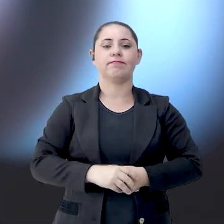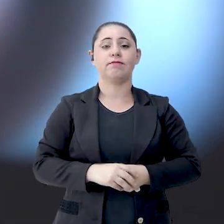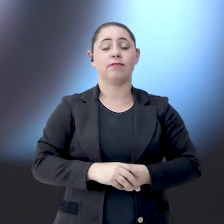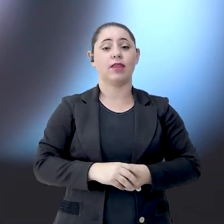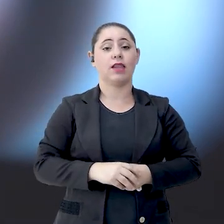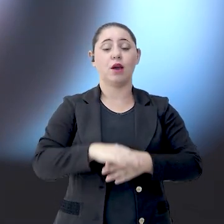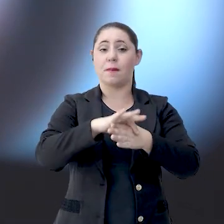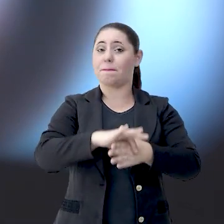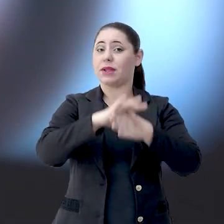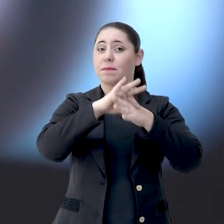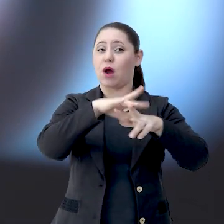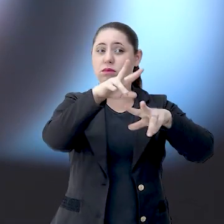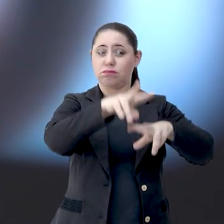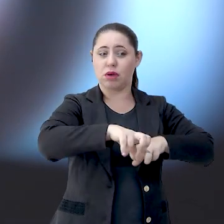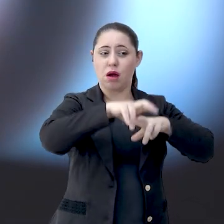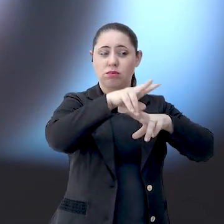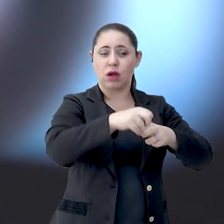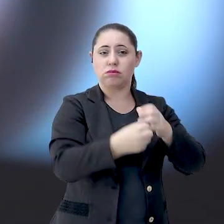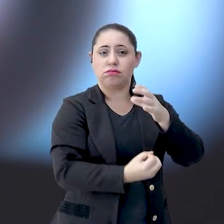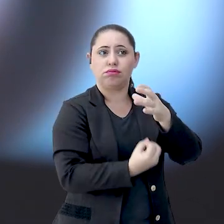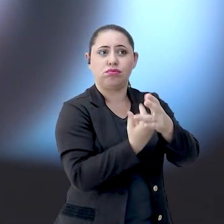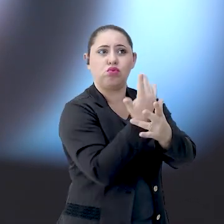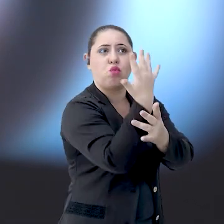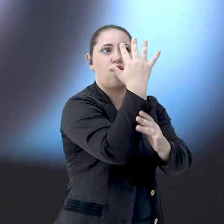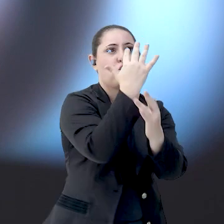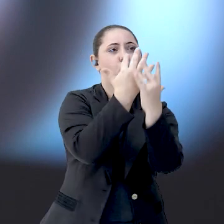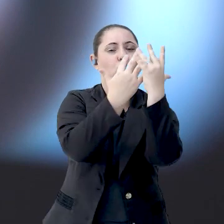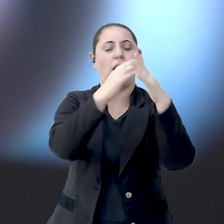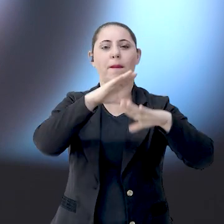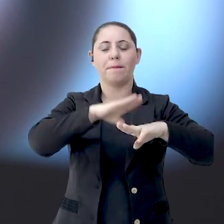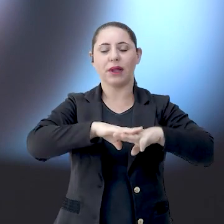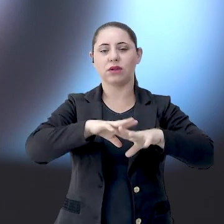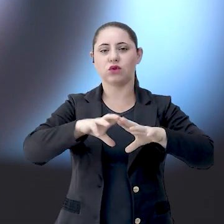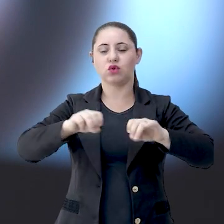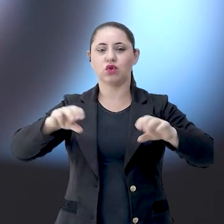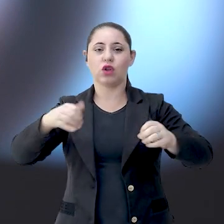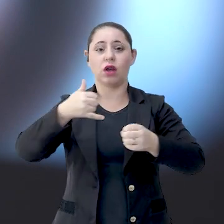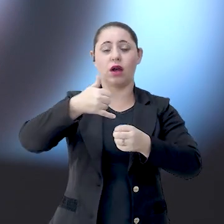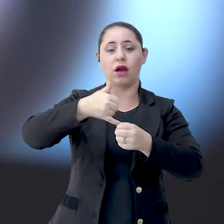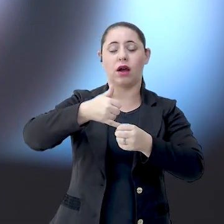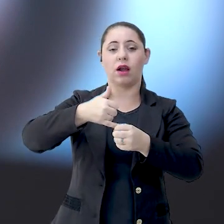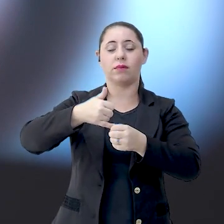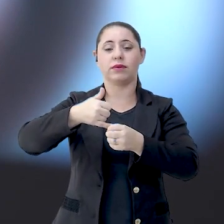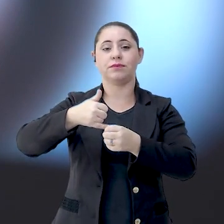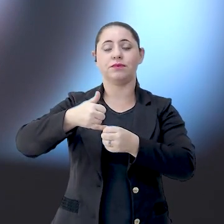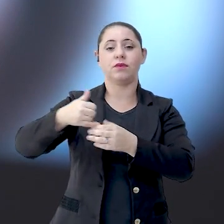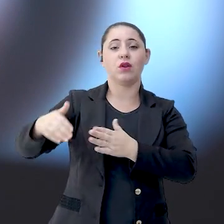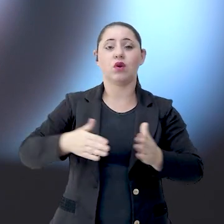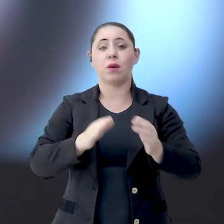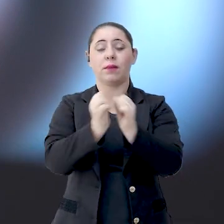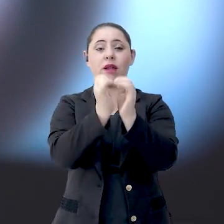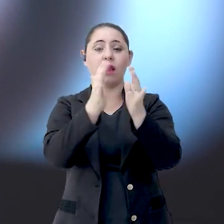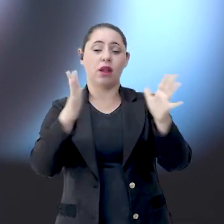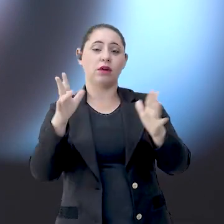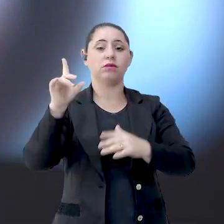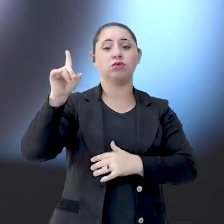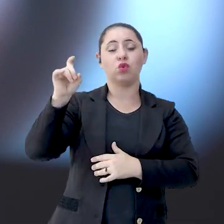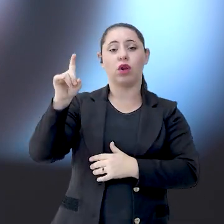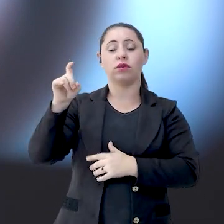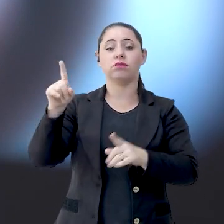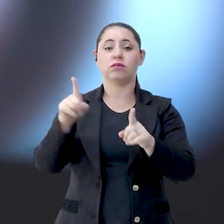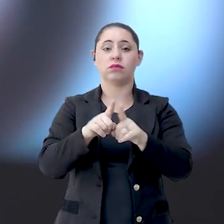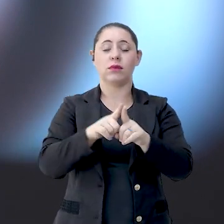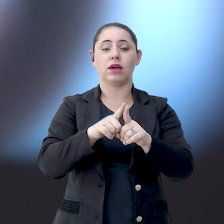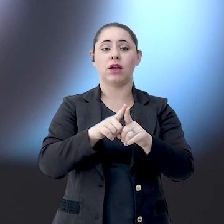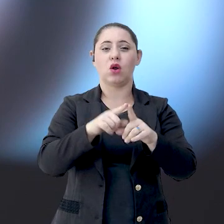do Brasil. A expansão também da criação do gado de corte, com a presença de vários frigoríficos, que contam